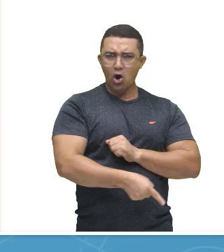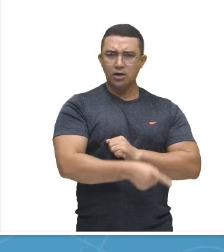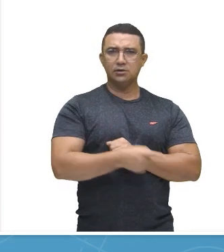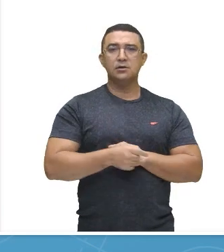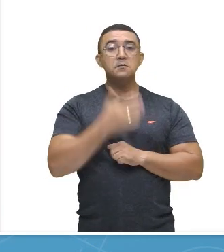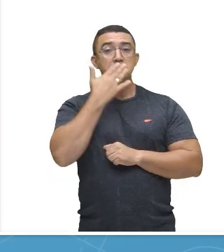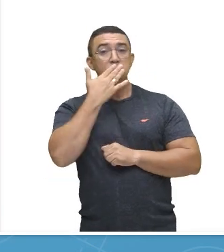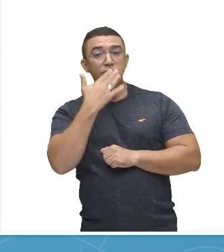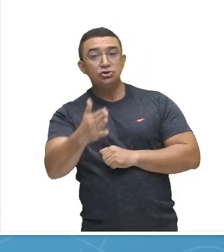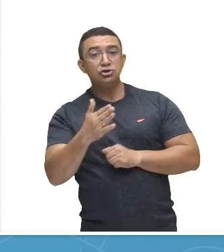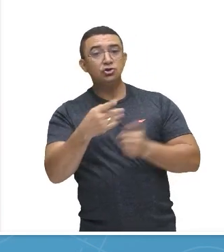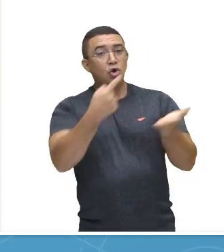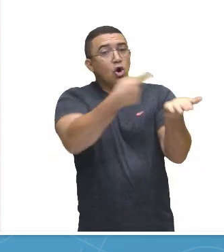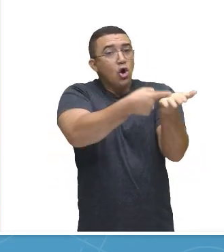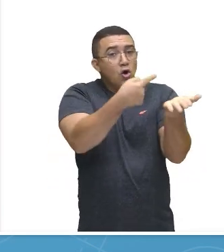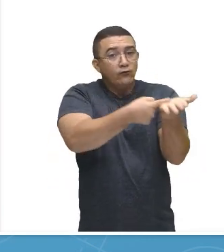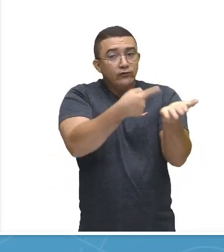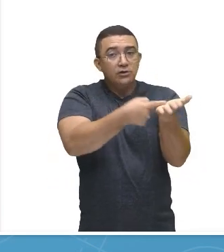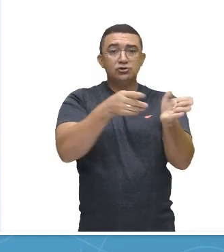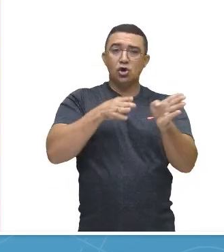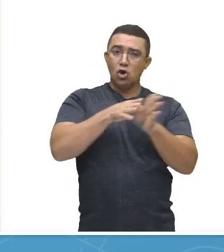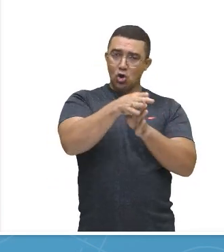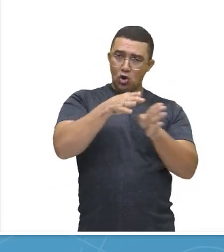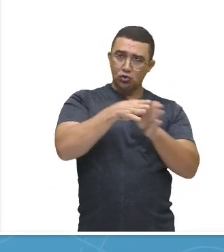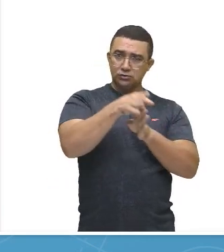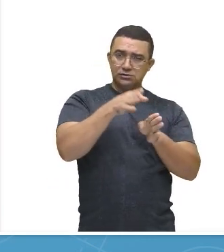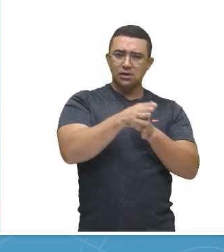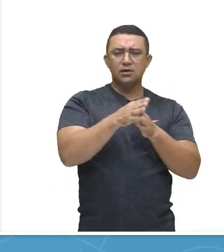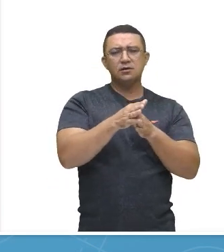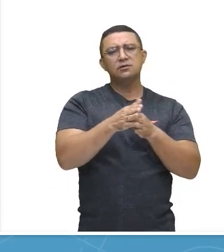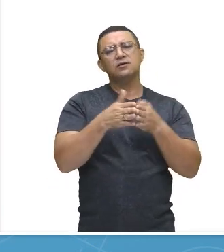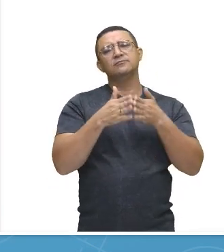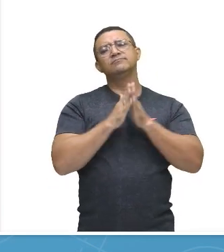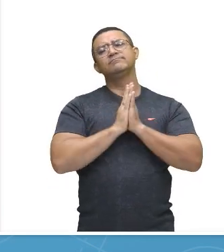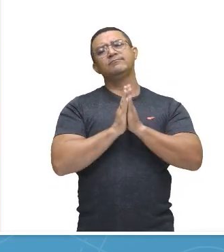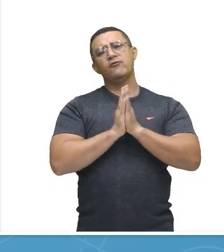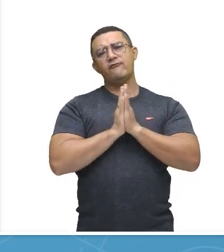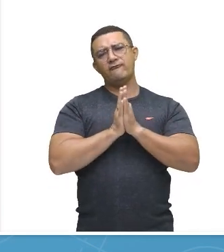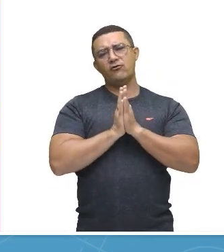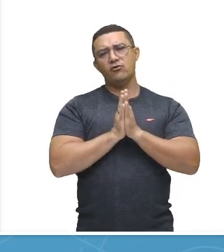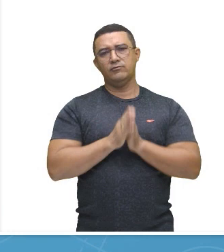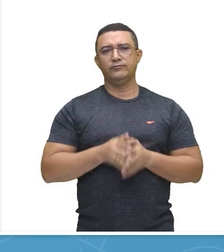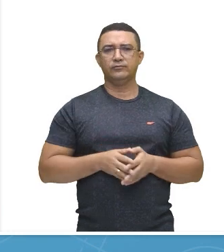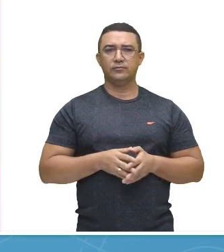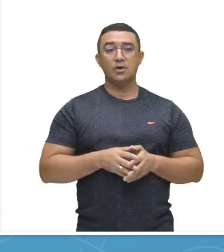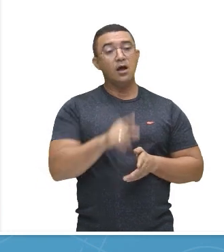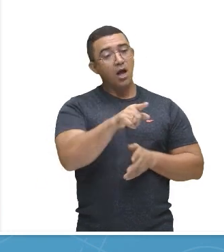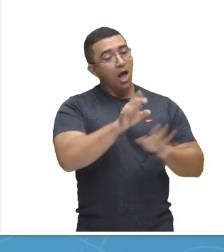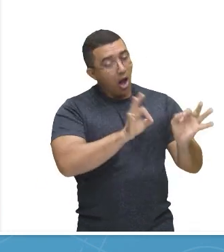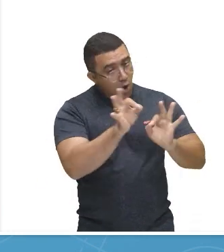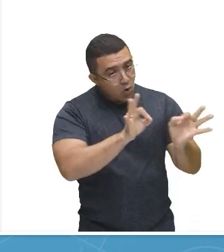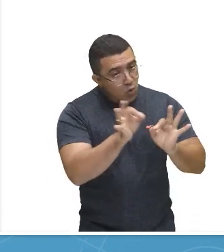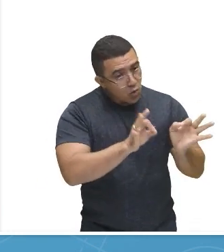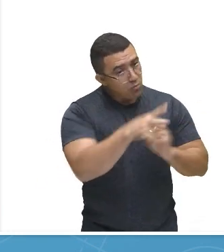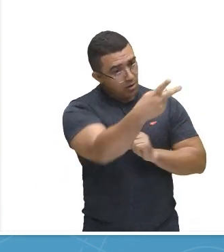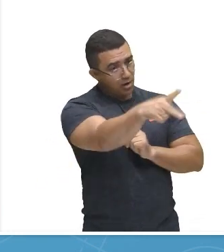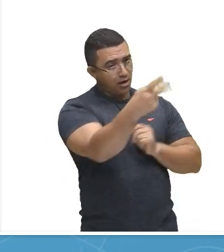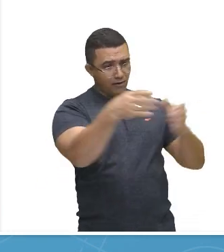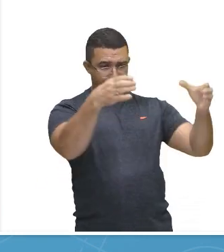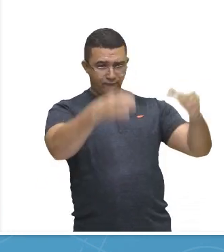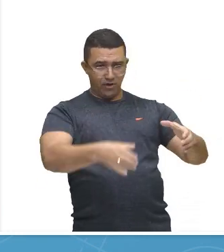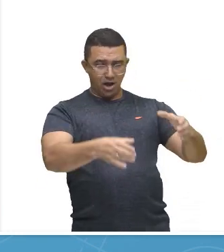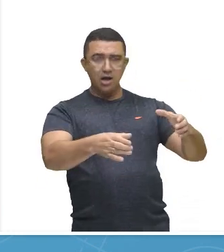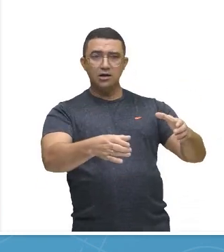pedido, um convite, um conselho, uma súplica. Arrume esses vasos de planta. Arrume